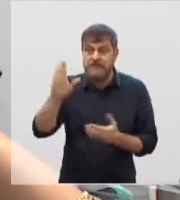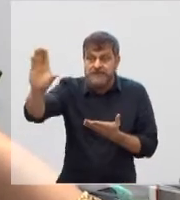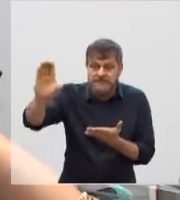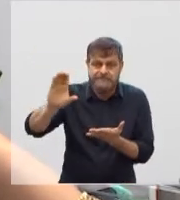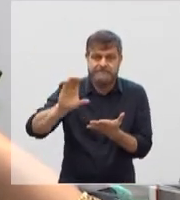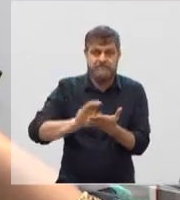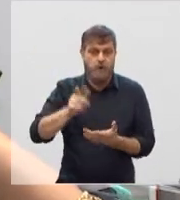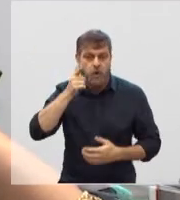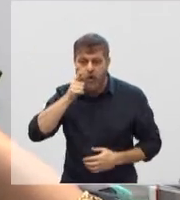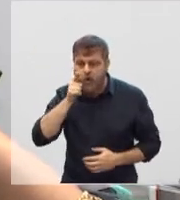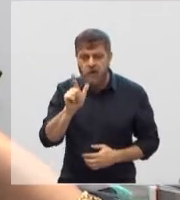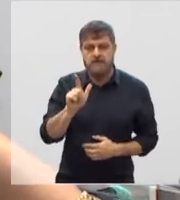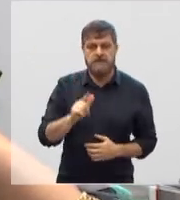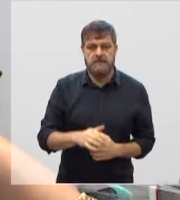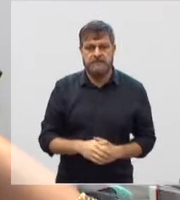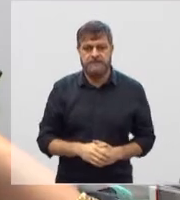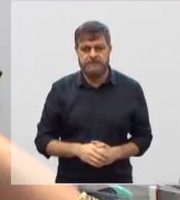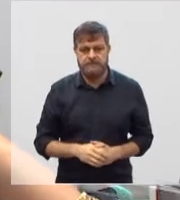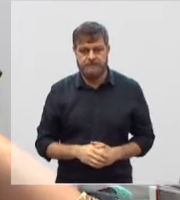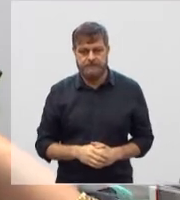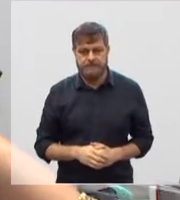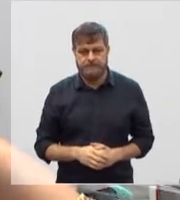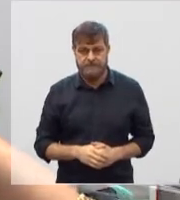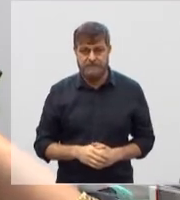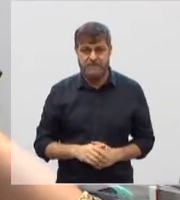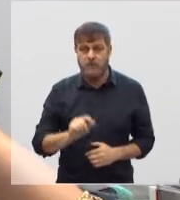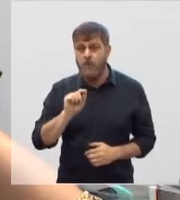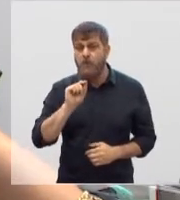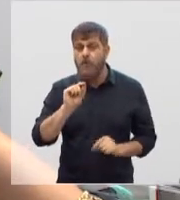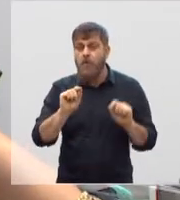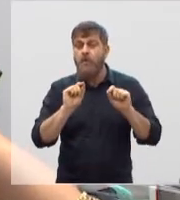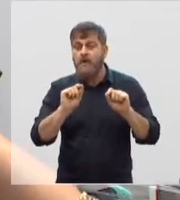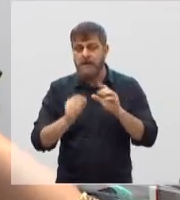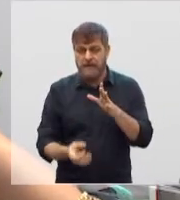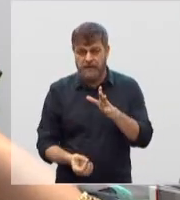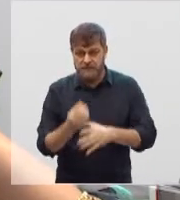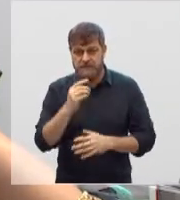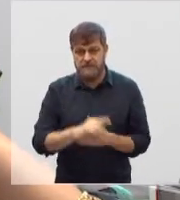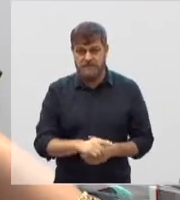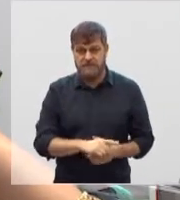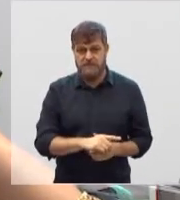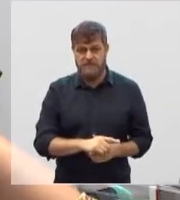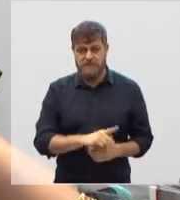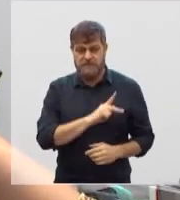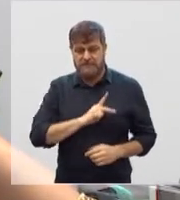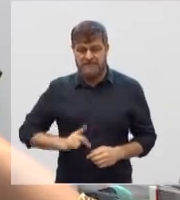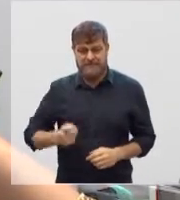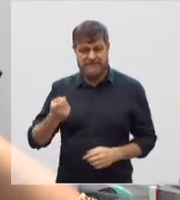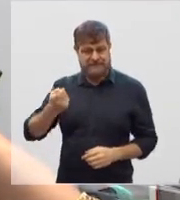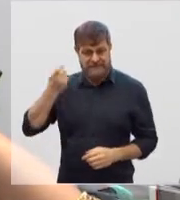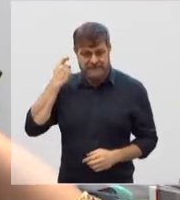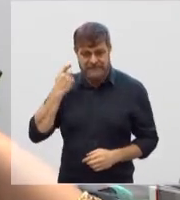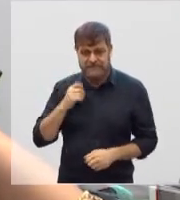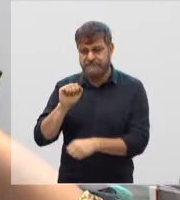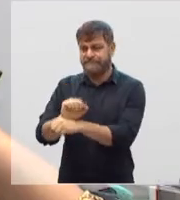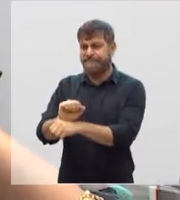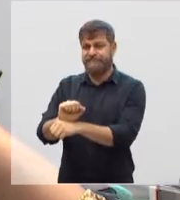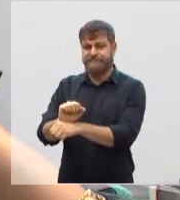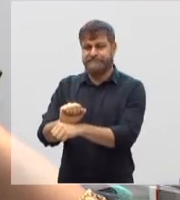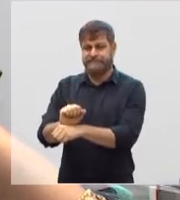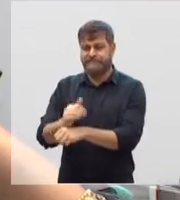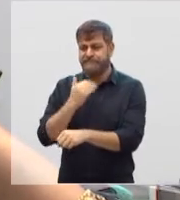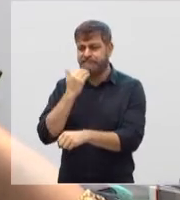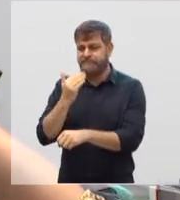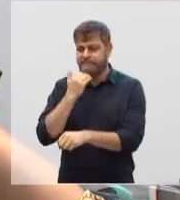através de uma emenda, ele conseguiu isso. Só que o governo passado não entregou,